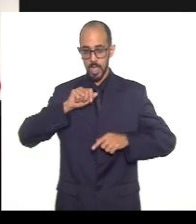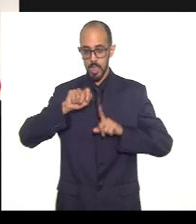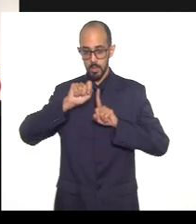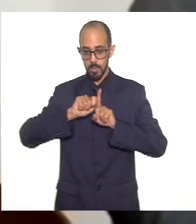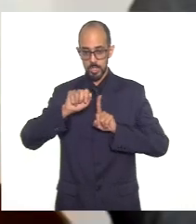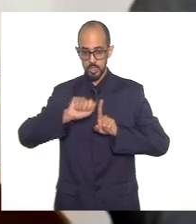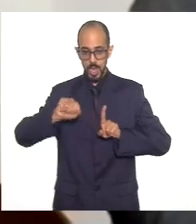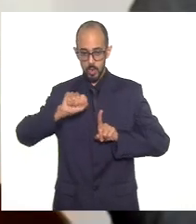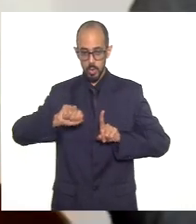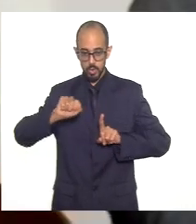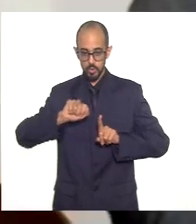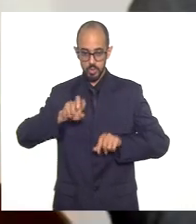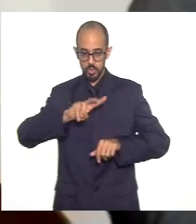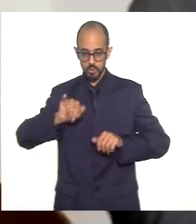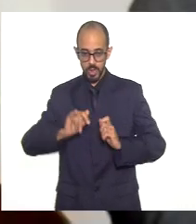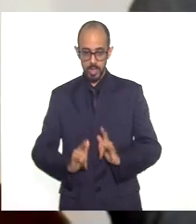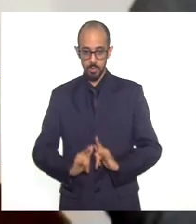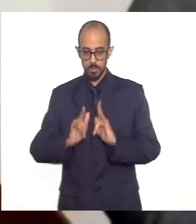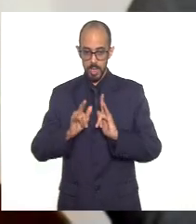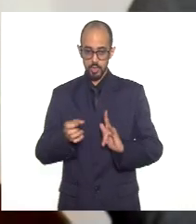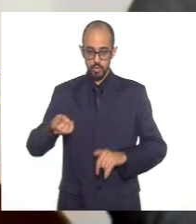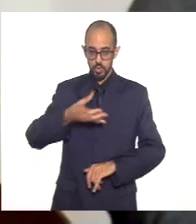vamos... Começar aqui